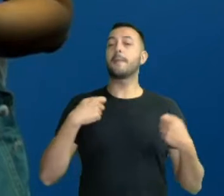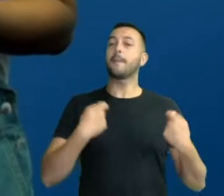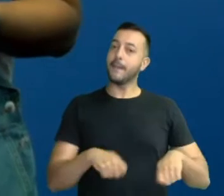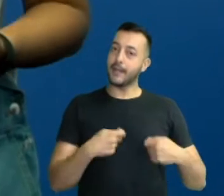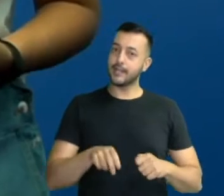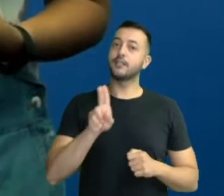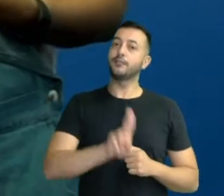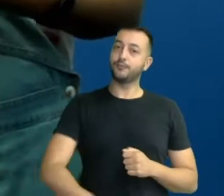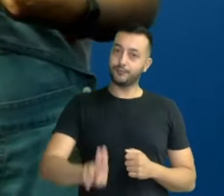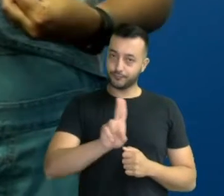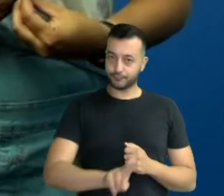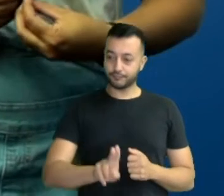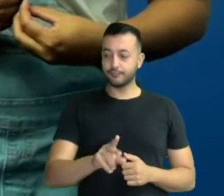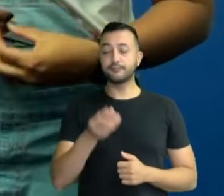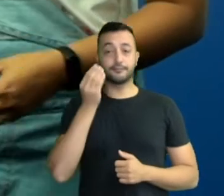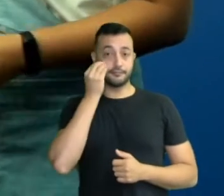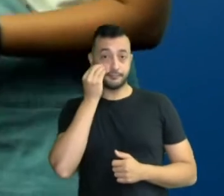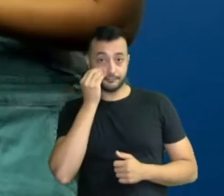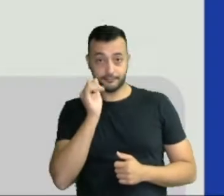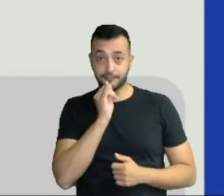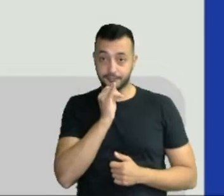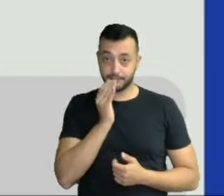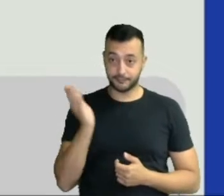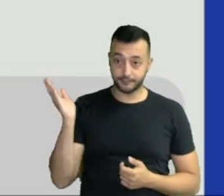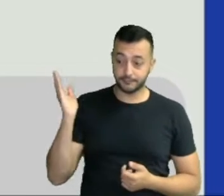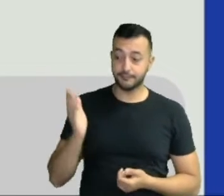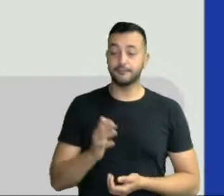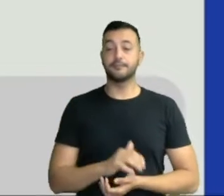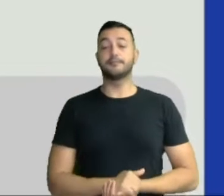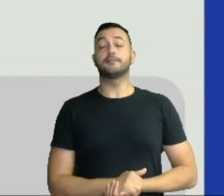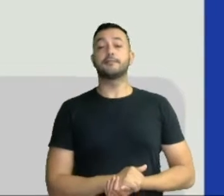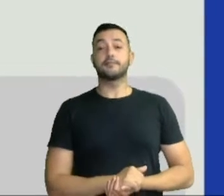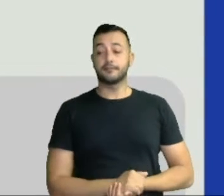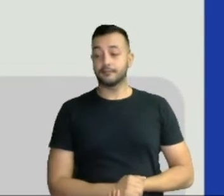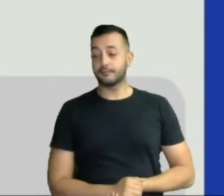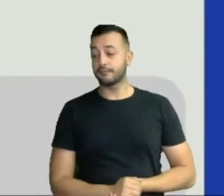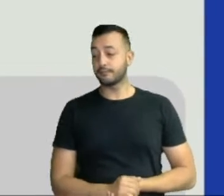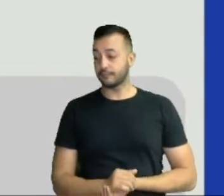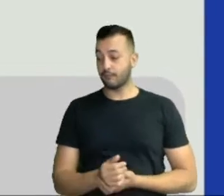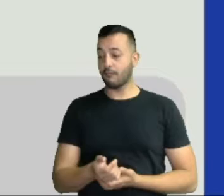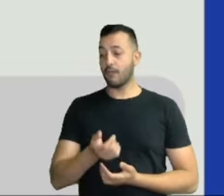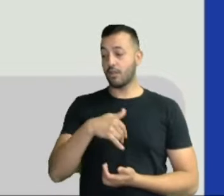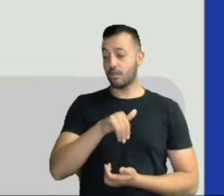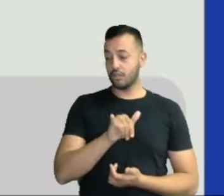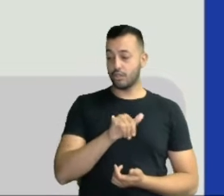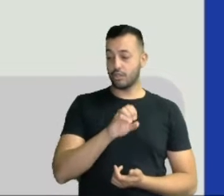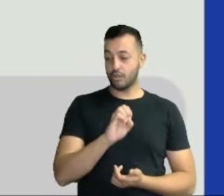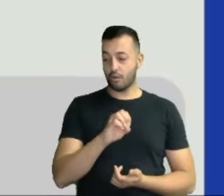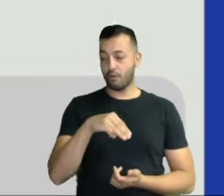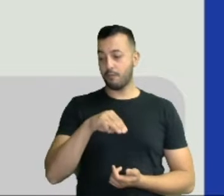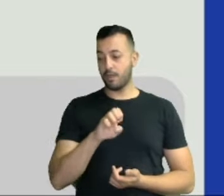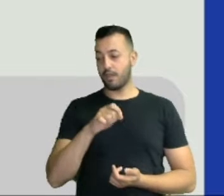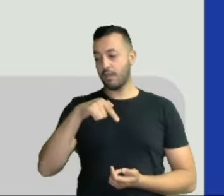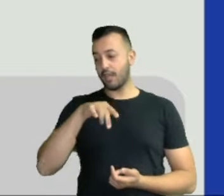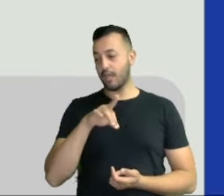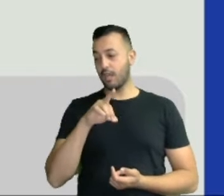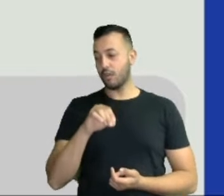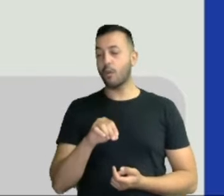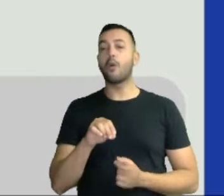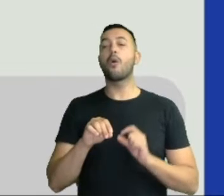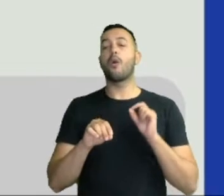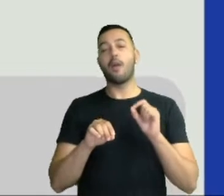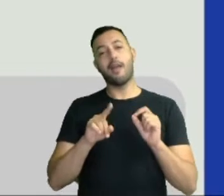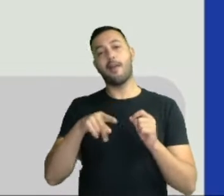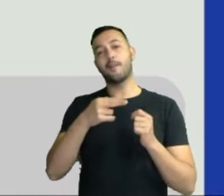ser utilizado. Vamos ver um exemplo. Yo me quedo, do verbo quedar-se, que